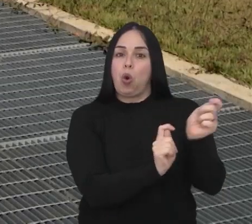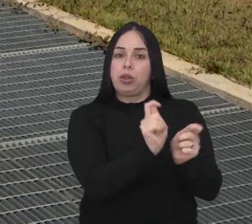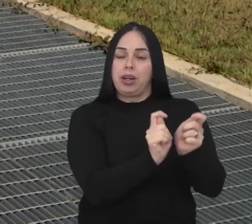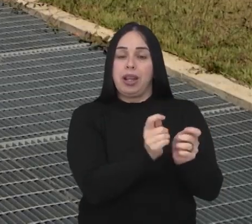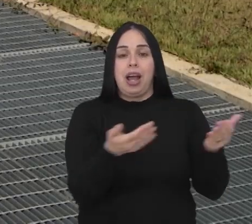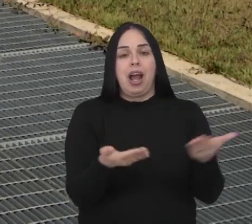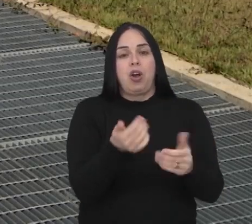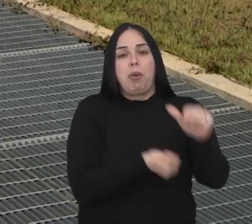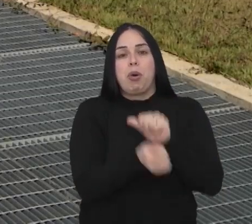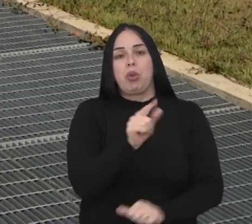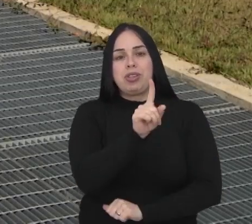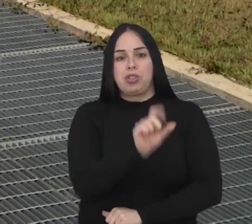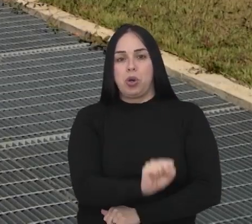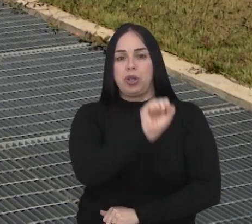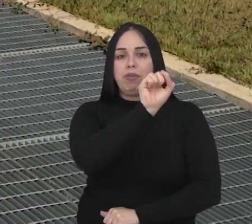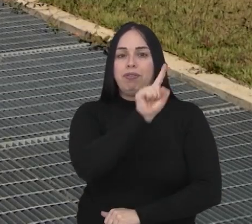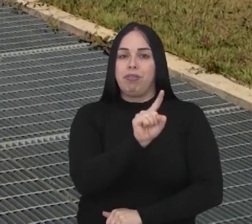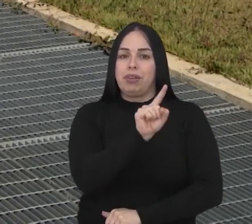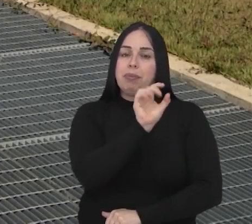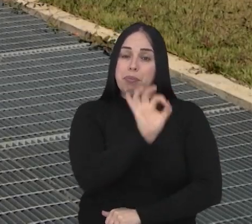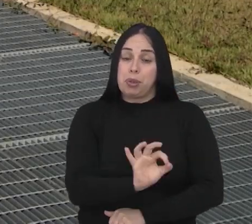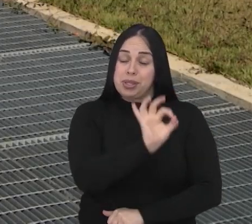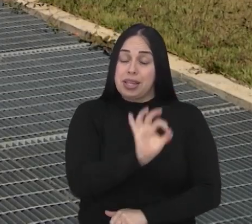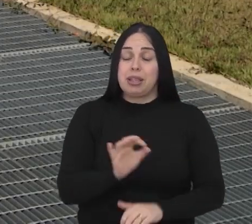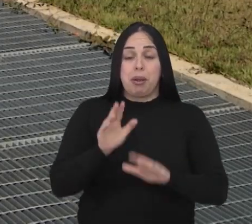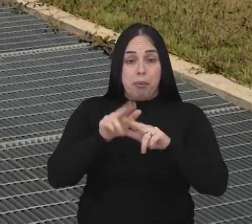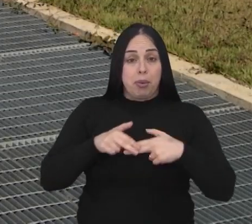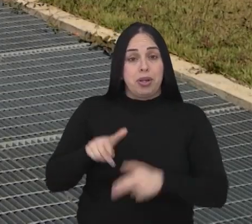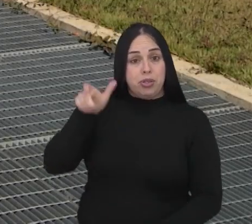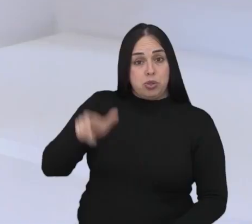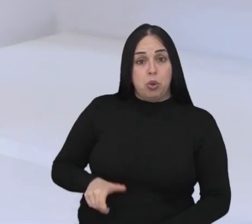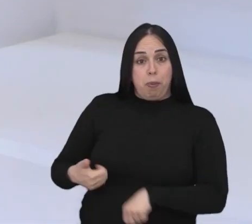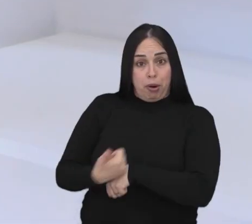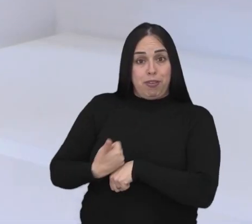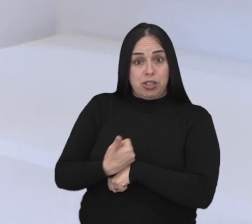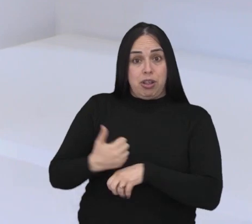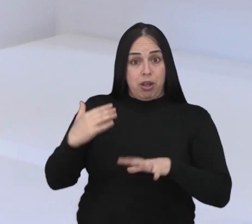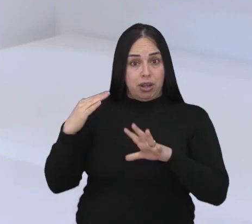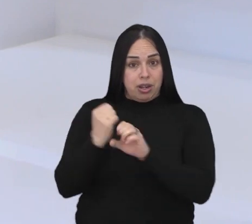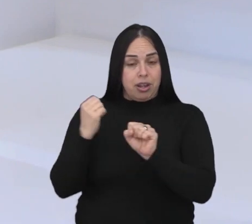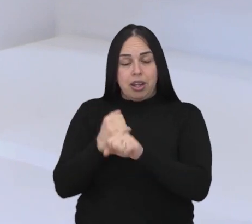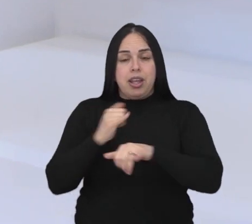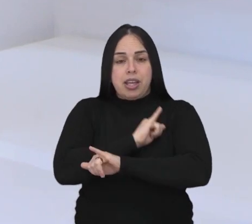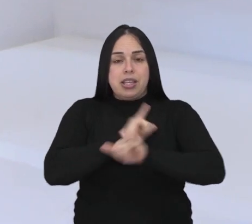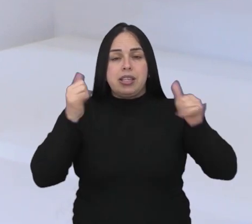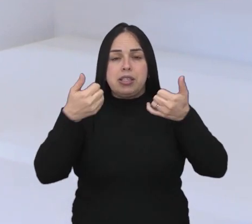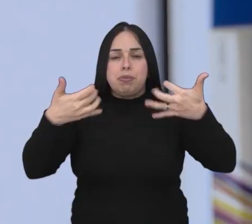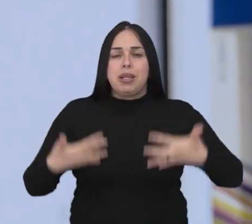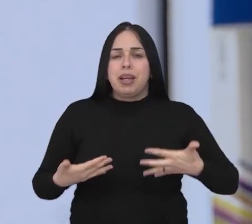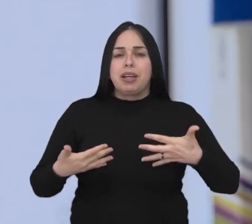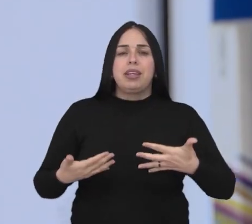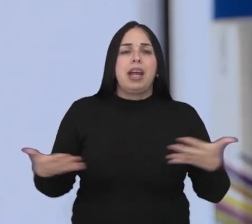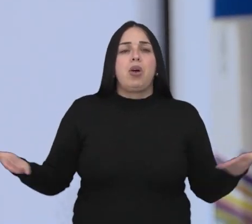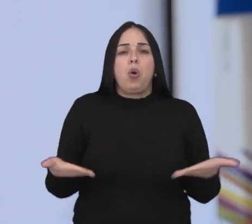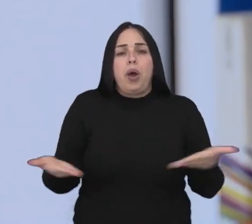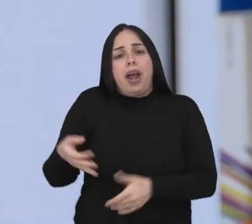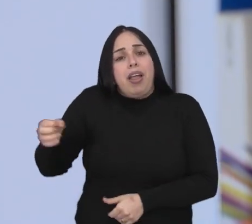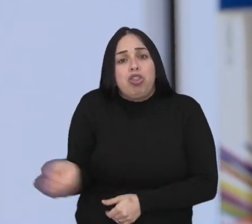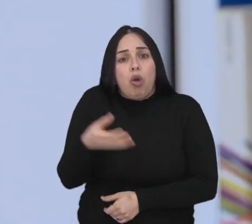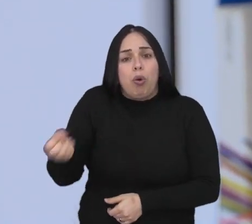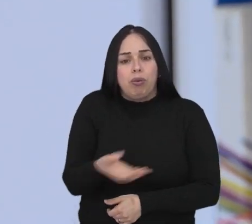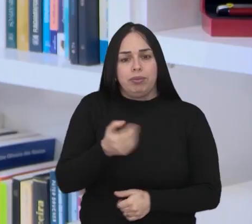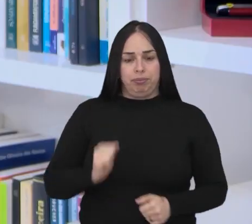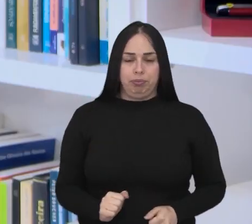de 50,3% para 18,3%. Para esse economista, esse é um processo de